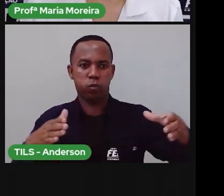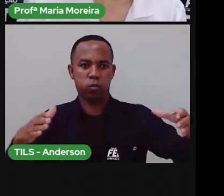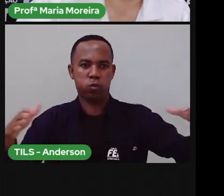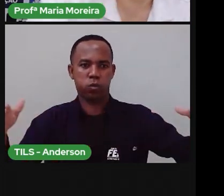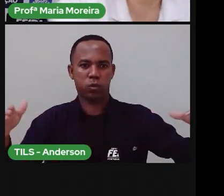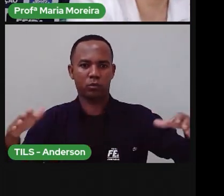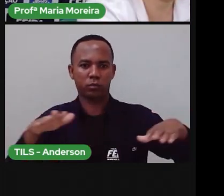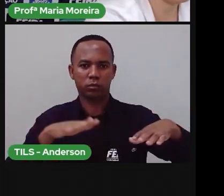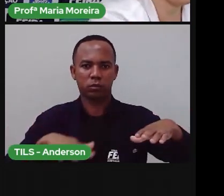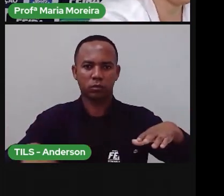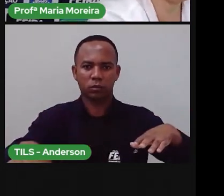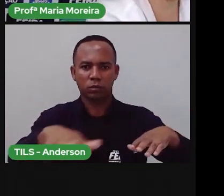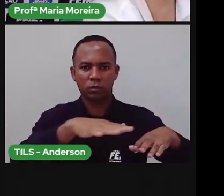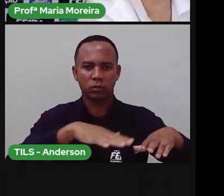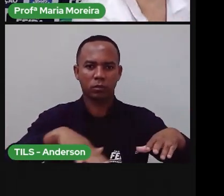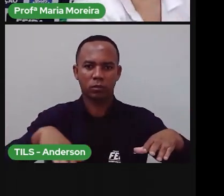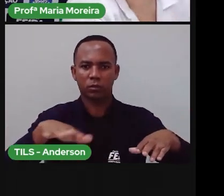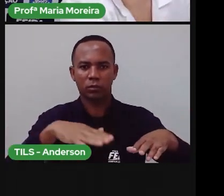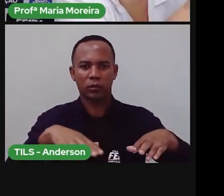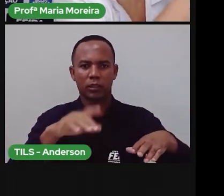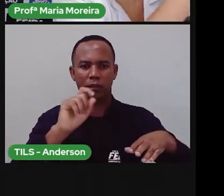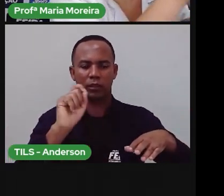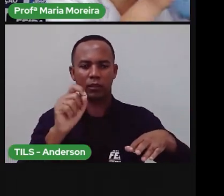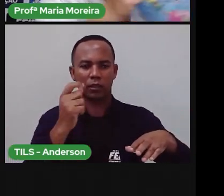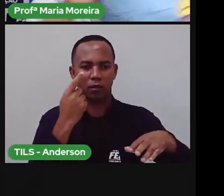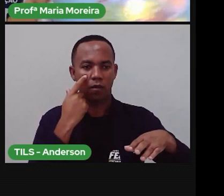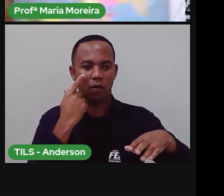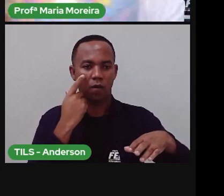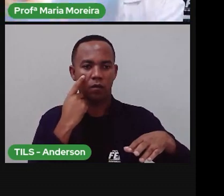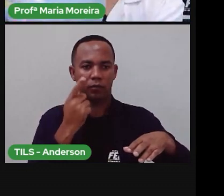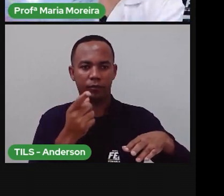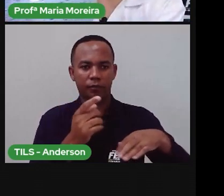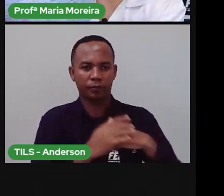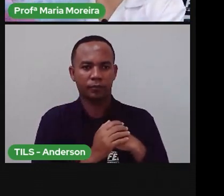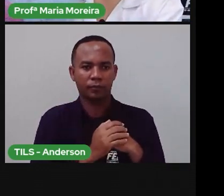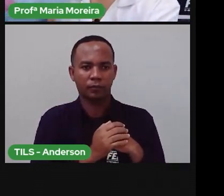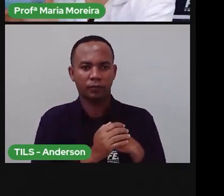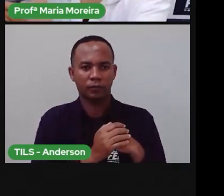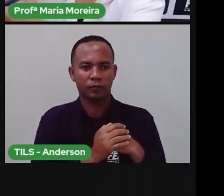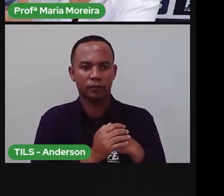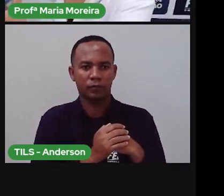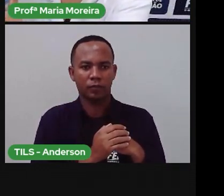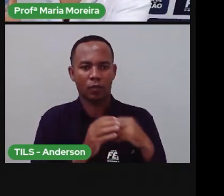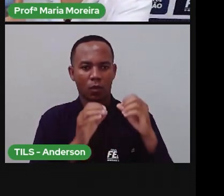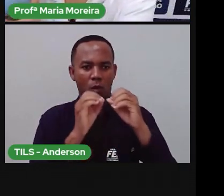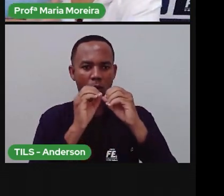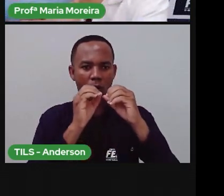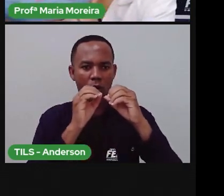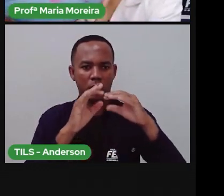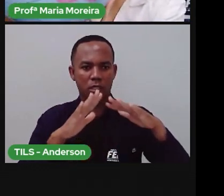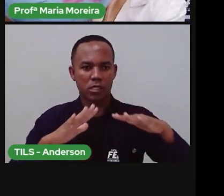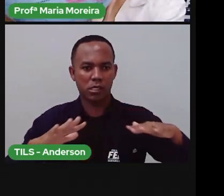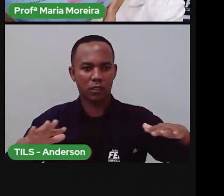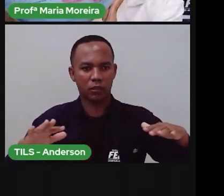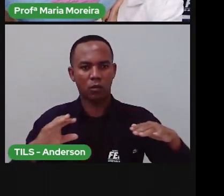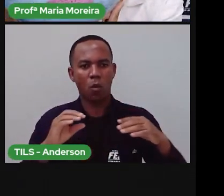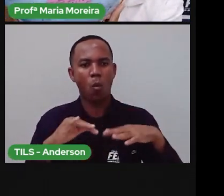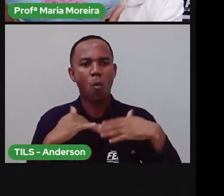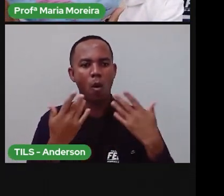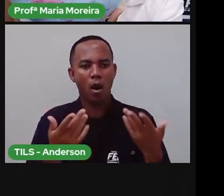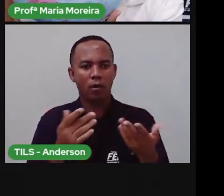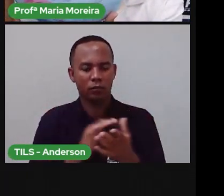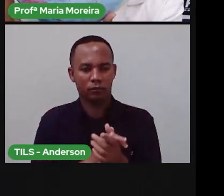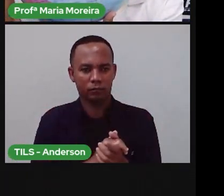da superfície da Terra. Então, quem é? Olha nossa amiga aqui de volta. Quem é esse oceano? É esse aqui, ó. Ops, tá